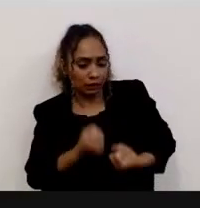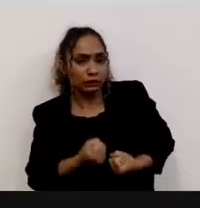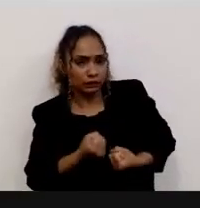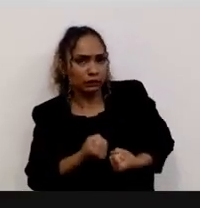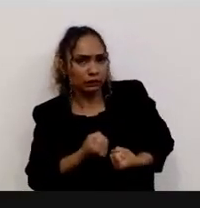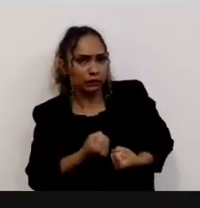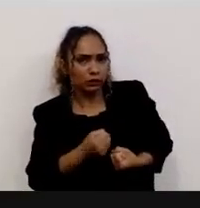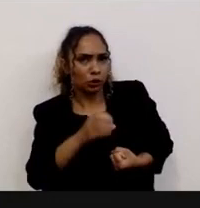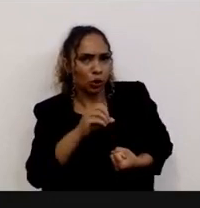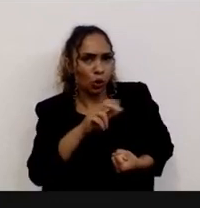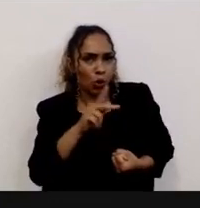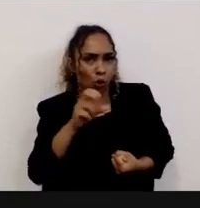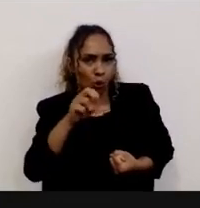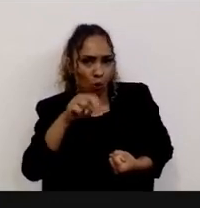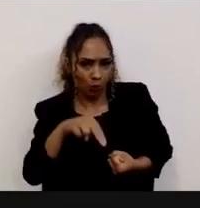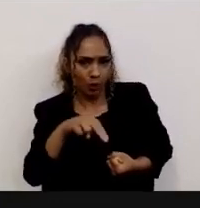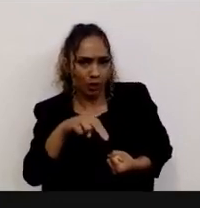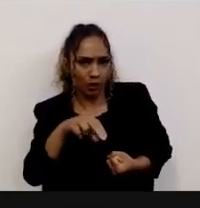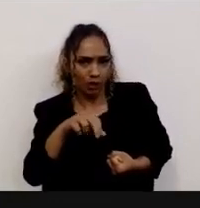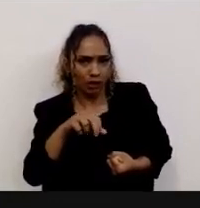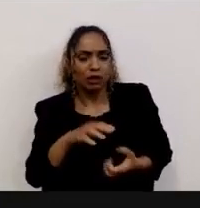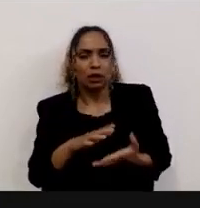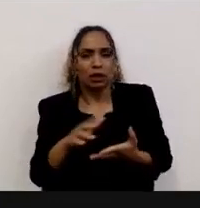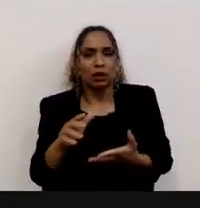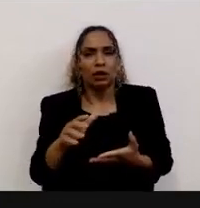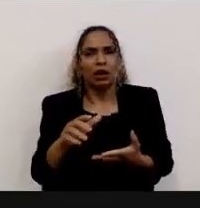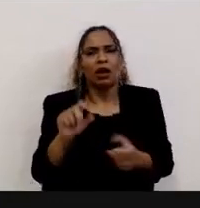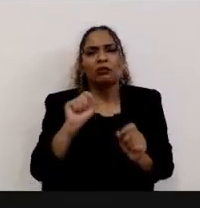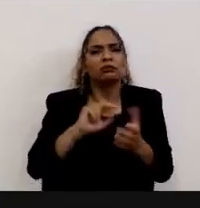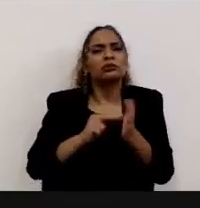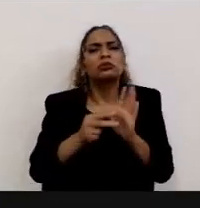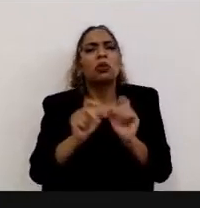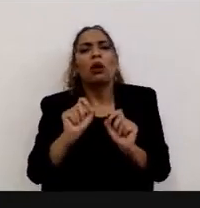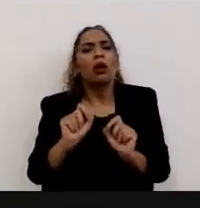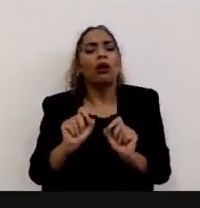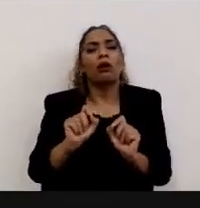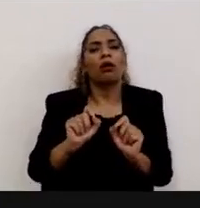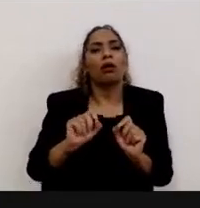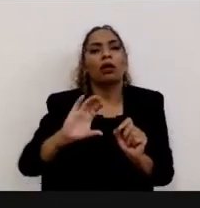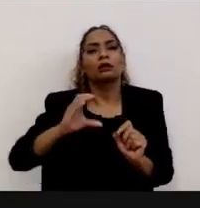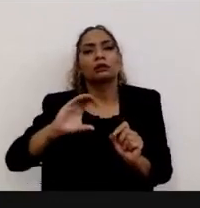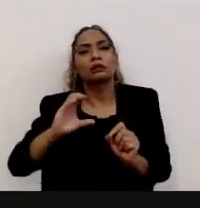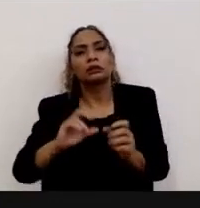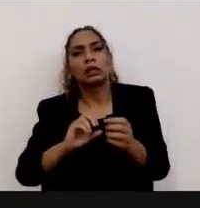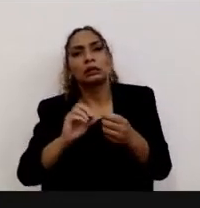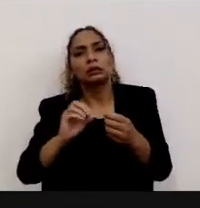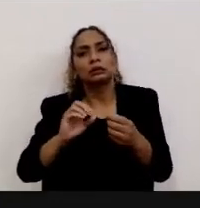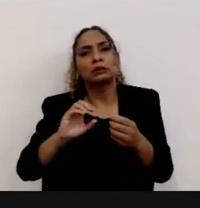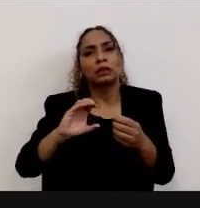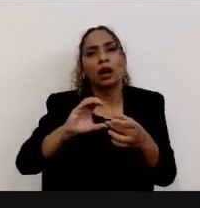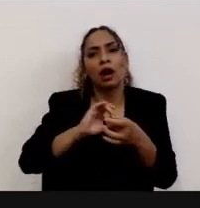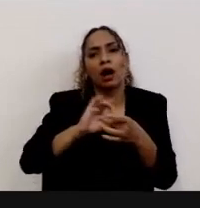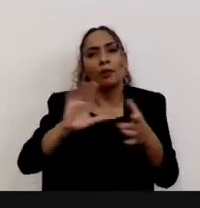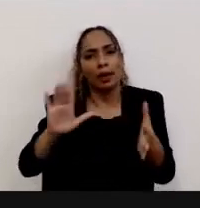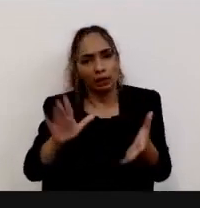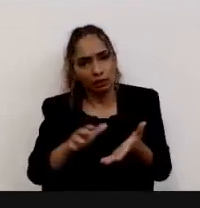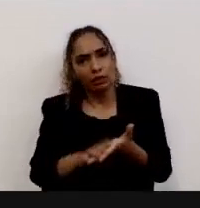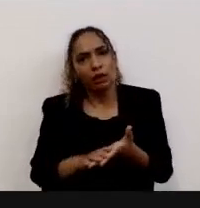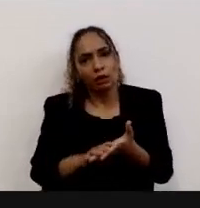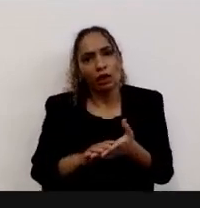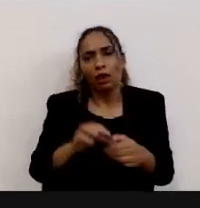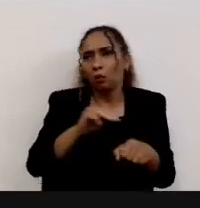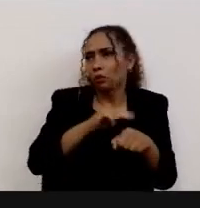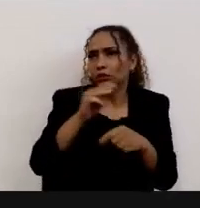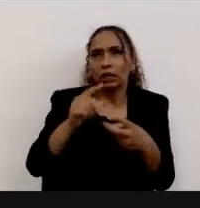vez mais aderentes à chamada Open Science, né, a ciência aberta. Então, lá, se um aluno, né, de mestrado ou doutorado fizer